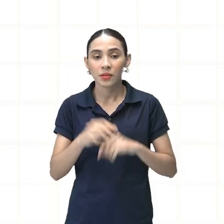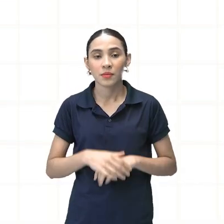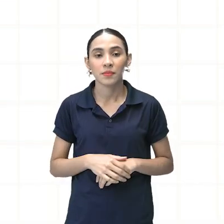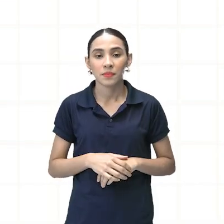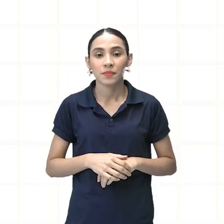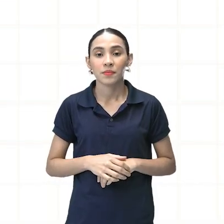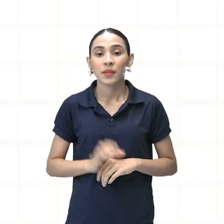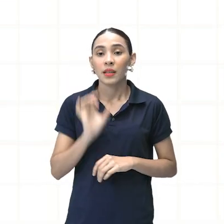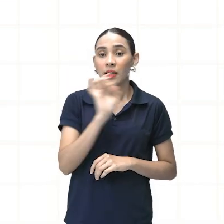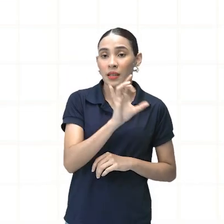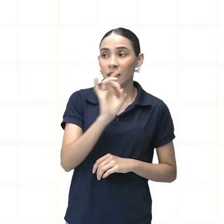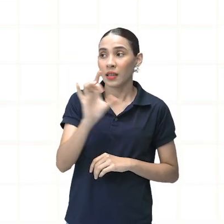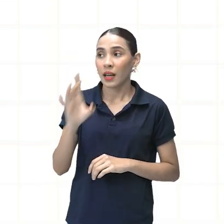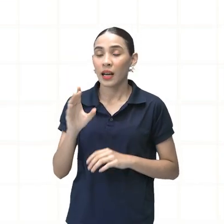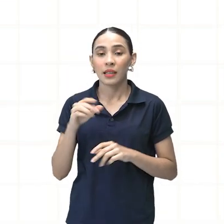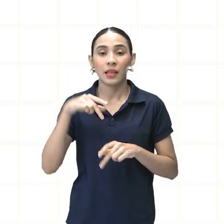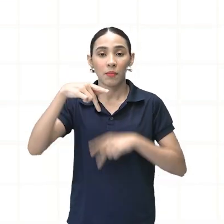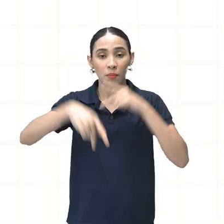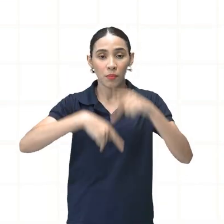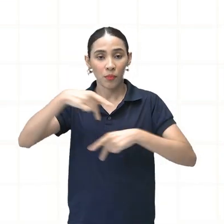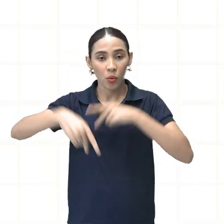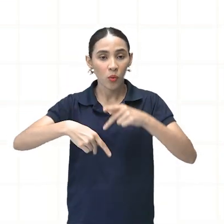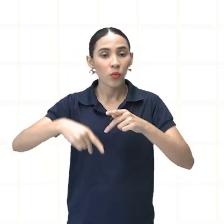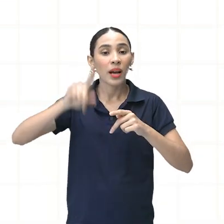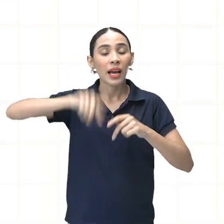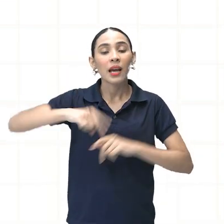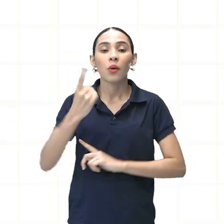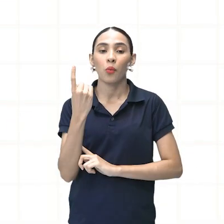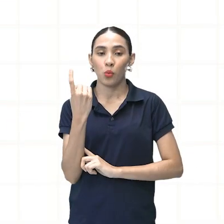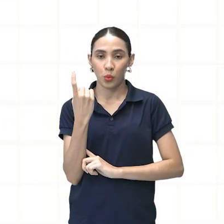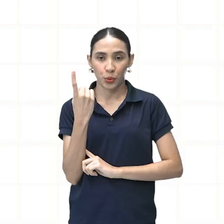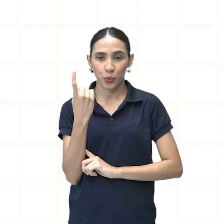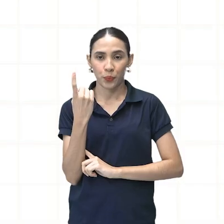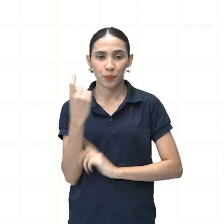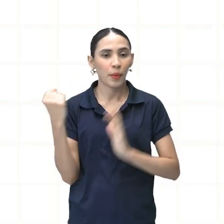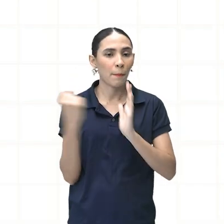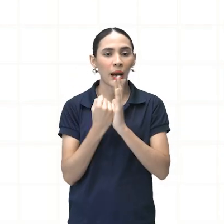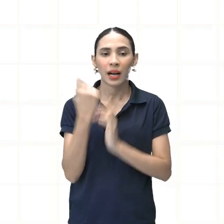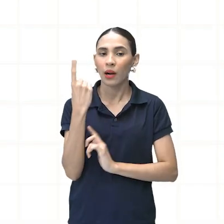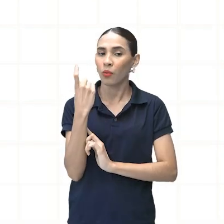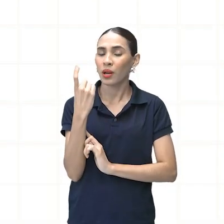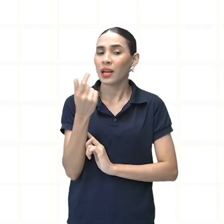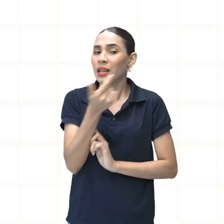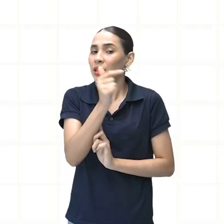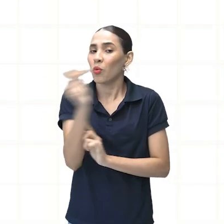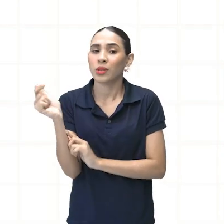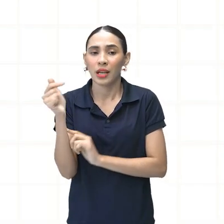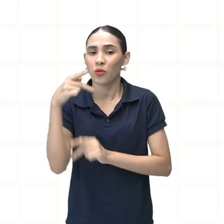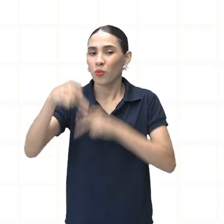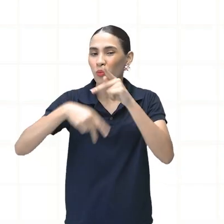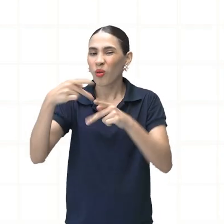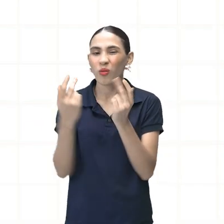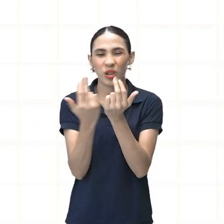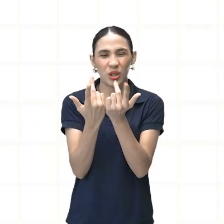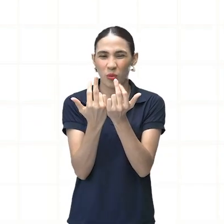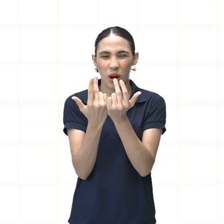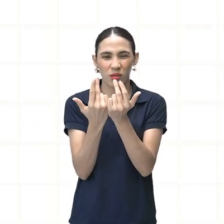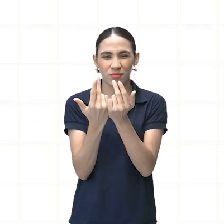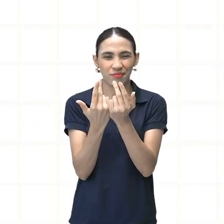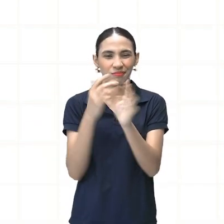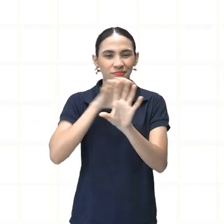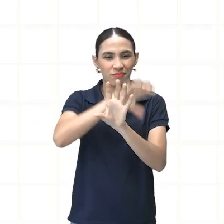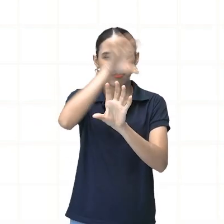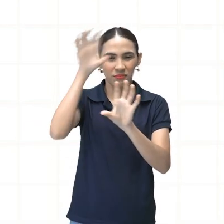vocês que cada civilização ela é única. Não existe uma civilização que seja